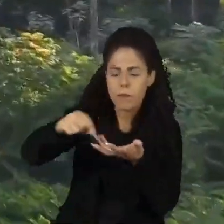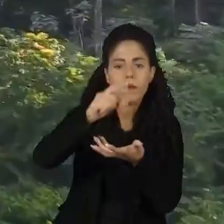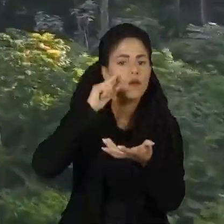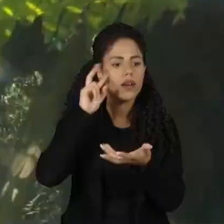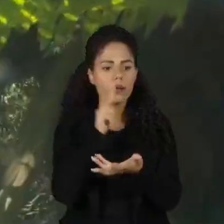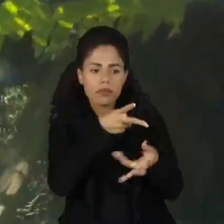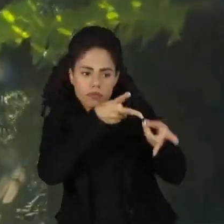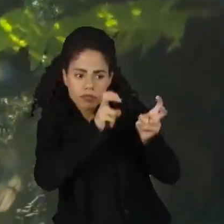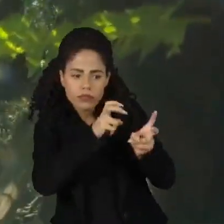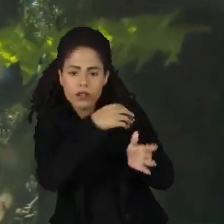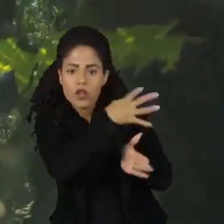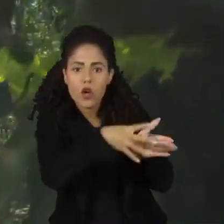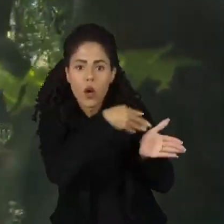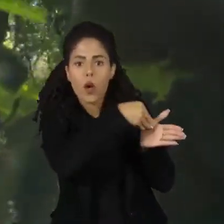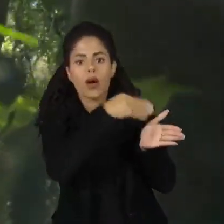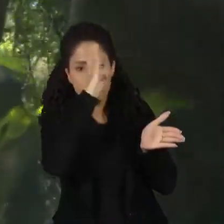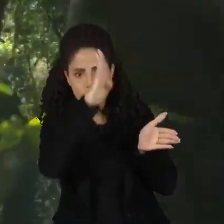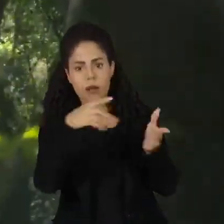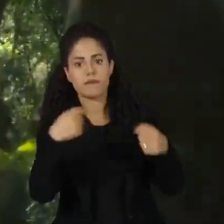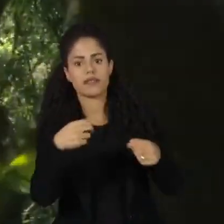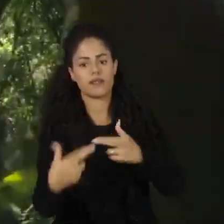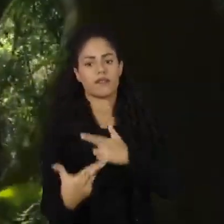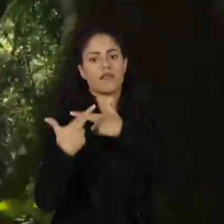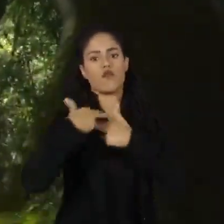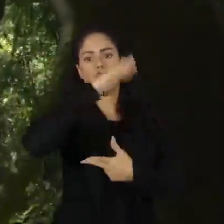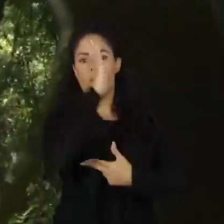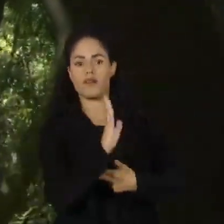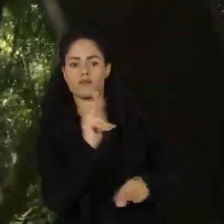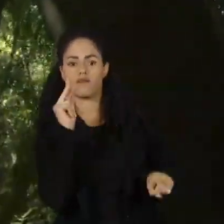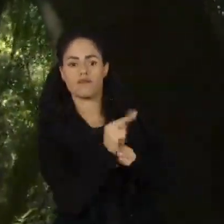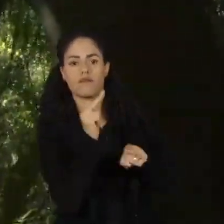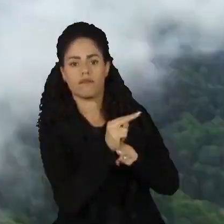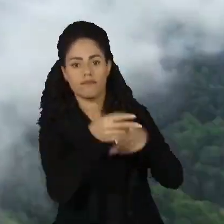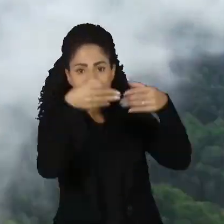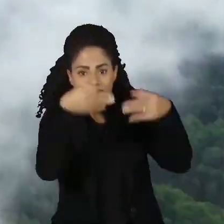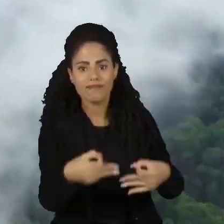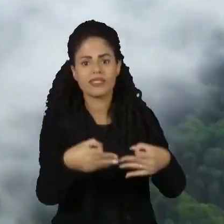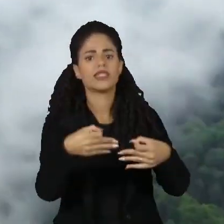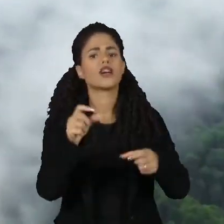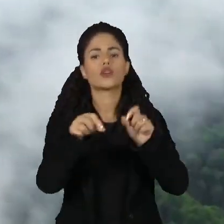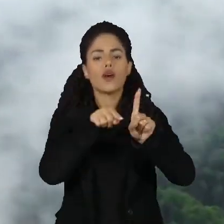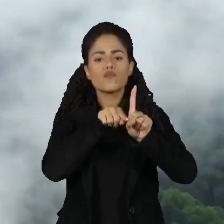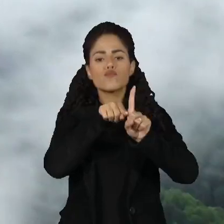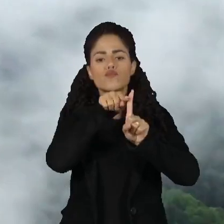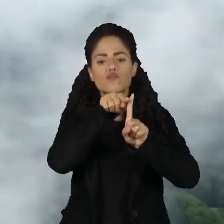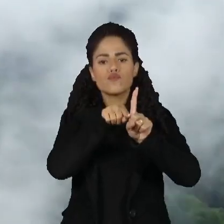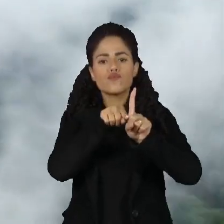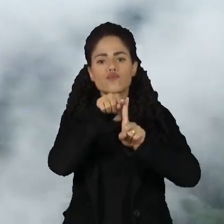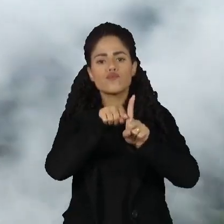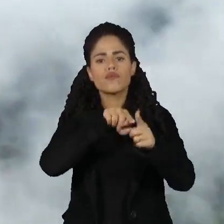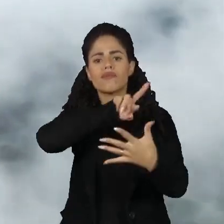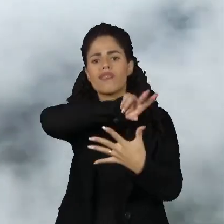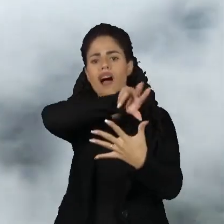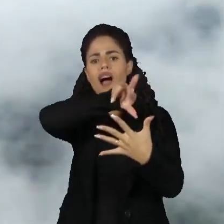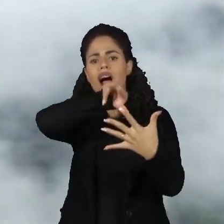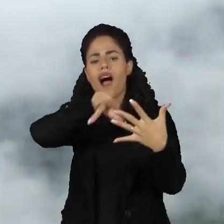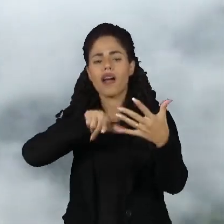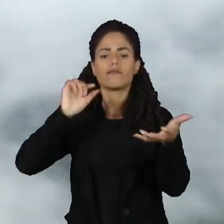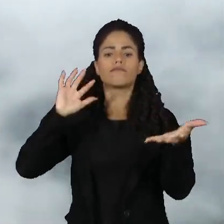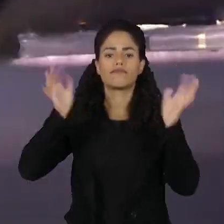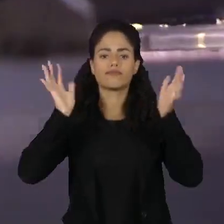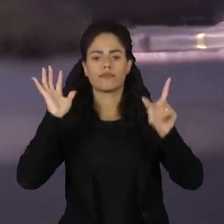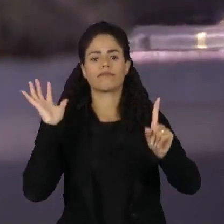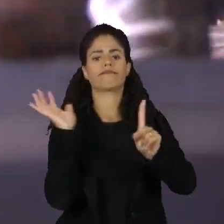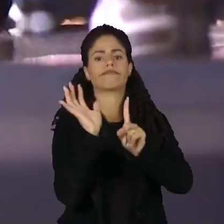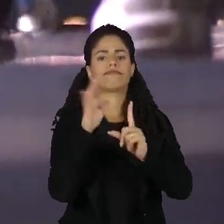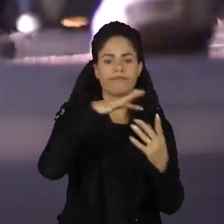do fundamental papel que ele exerce no controle da temperatura, né, e diversas outras questões climáticas em relação ao